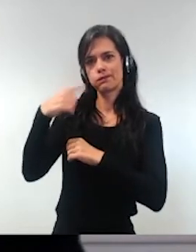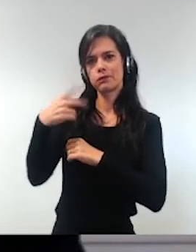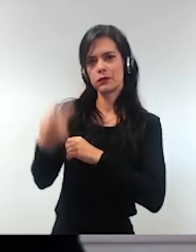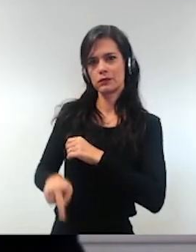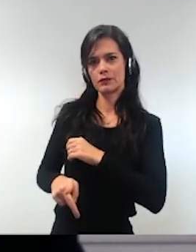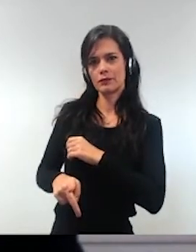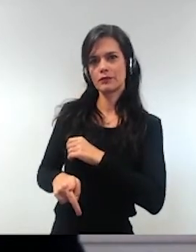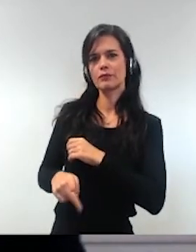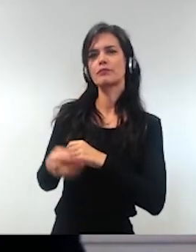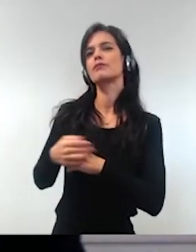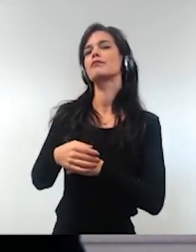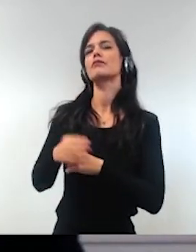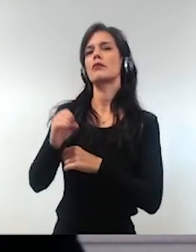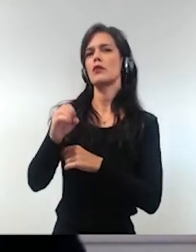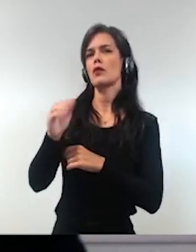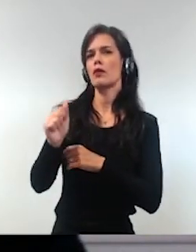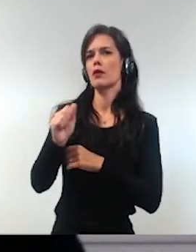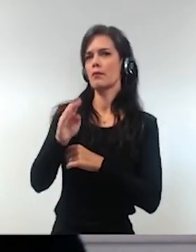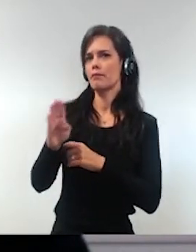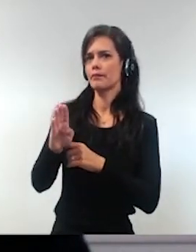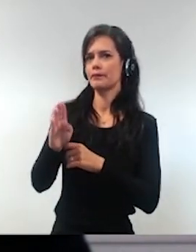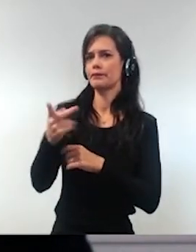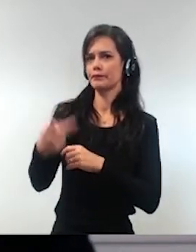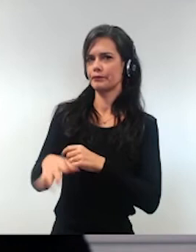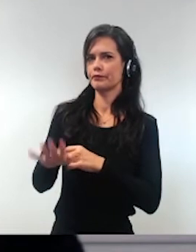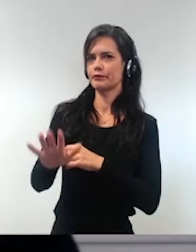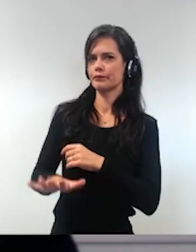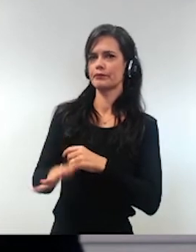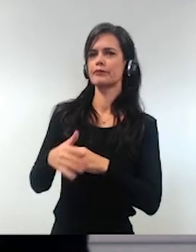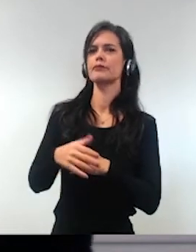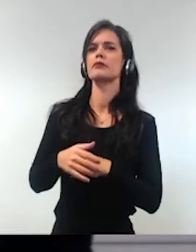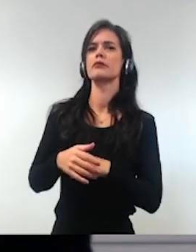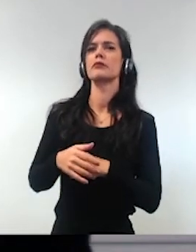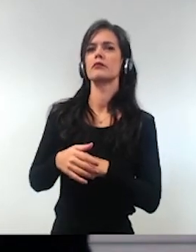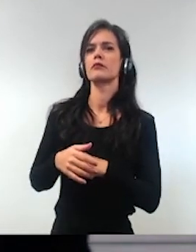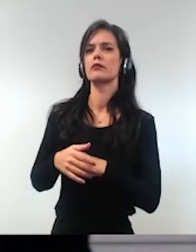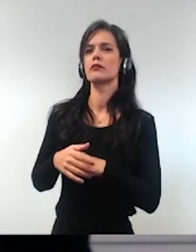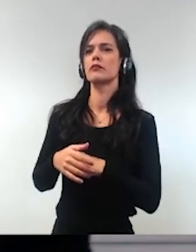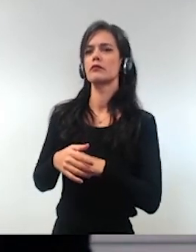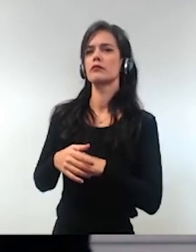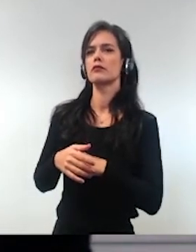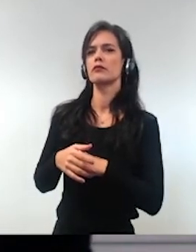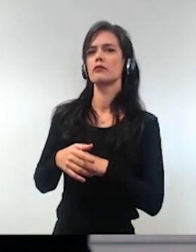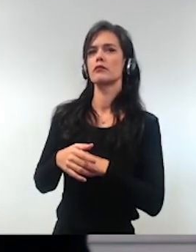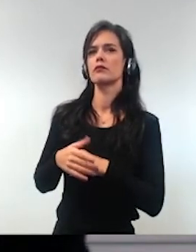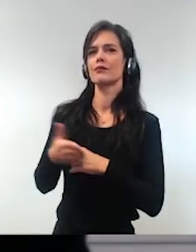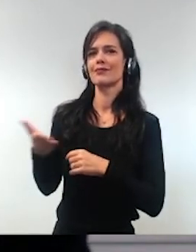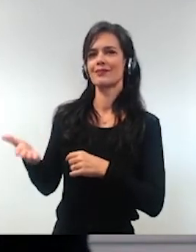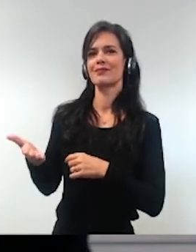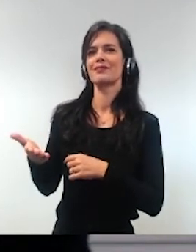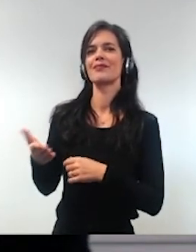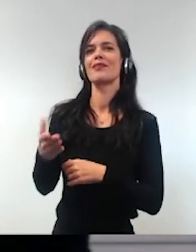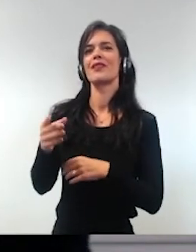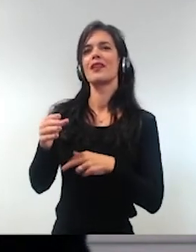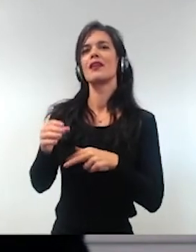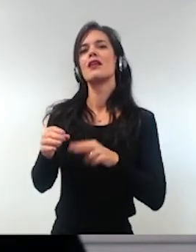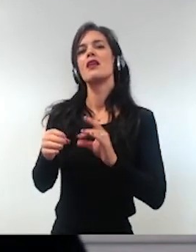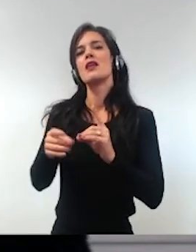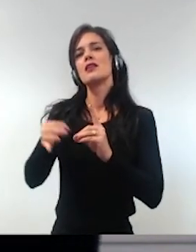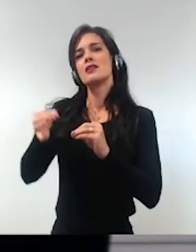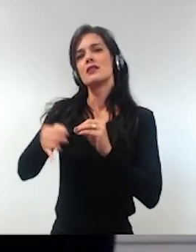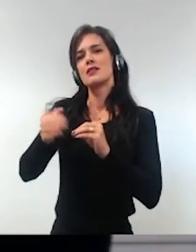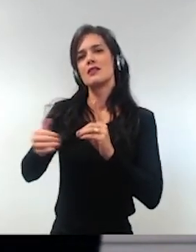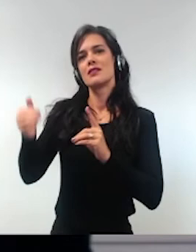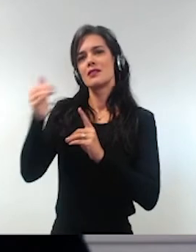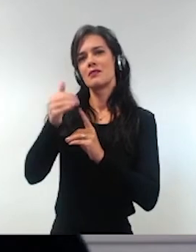influentes na OAB local, de onde é oriundo o nosso mediador, não é? O desembargador Pugliese, entrou pelo